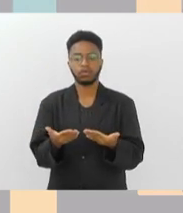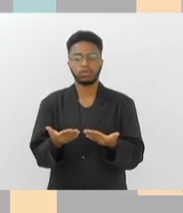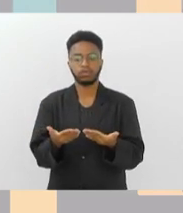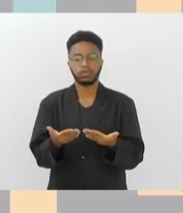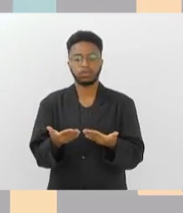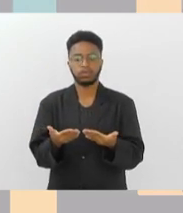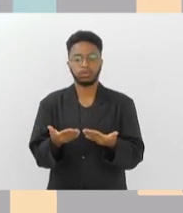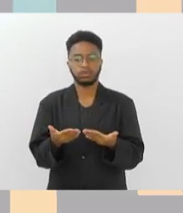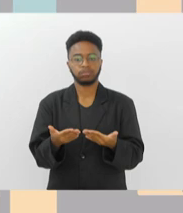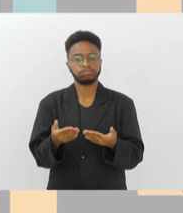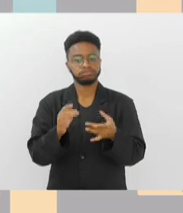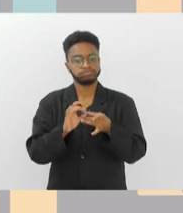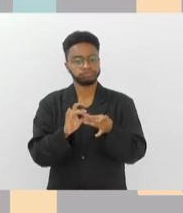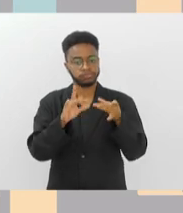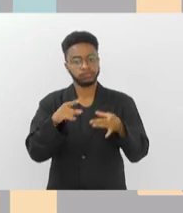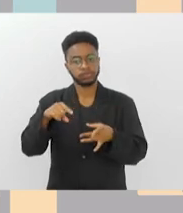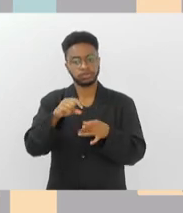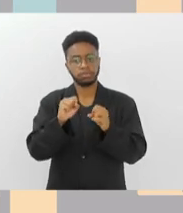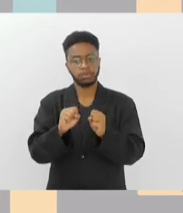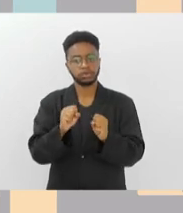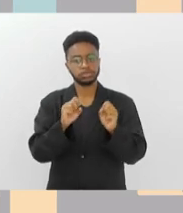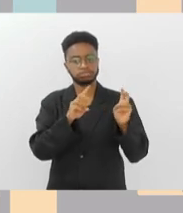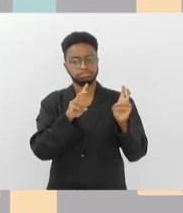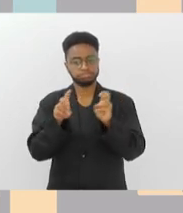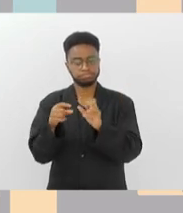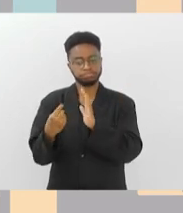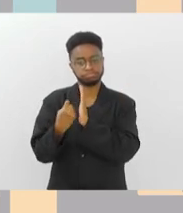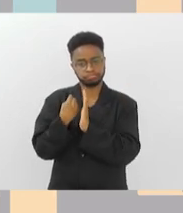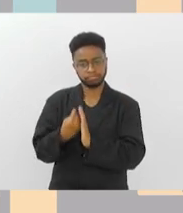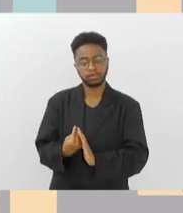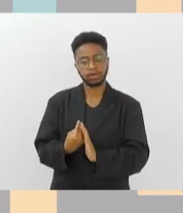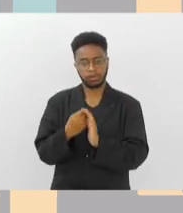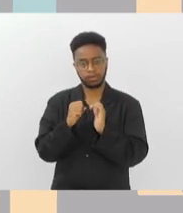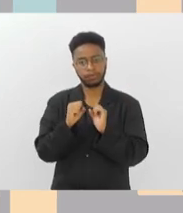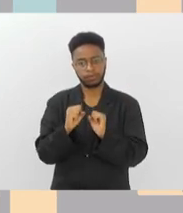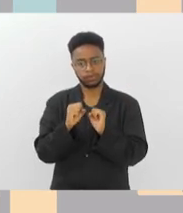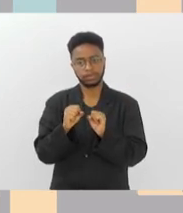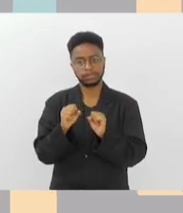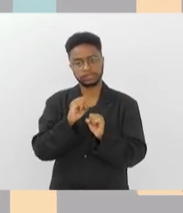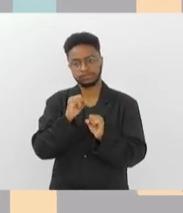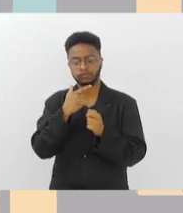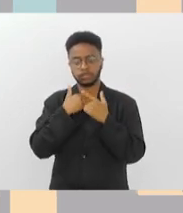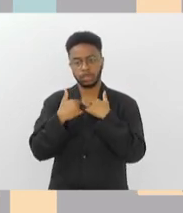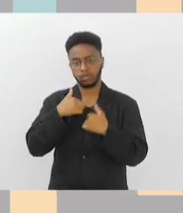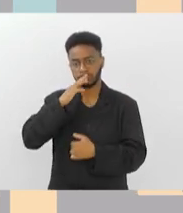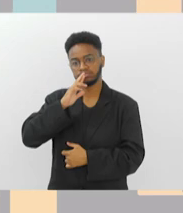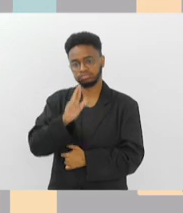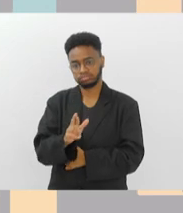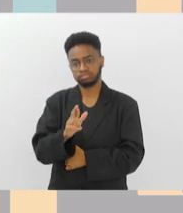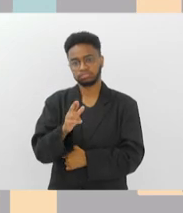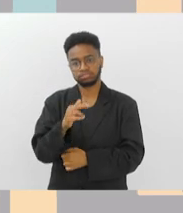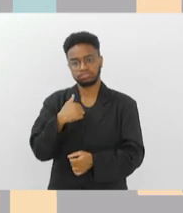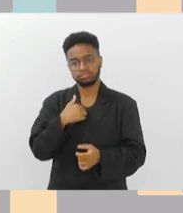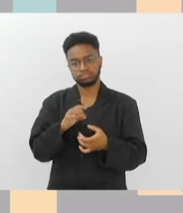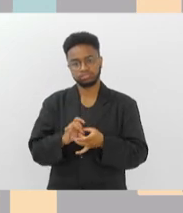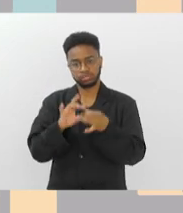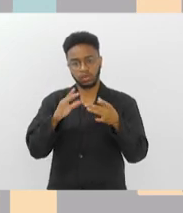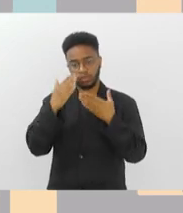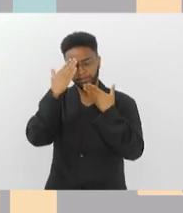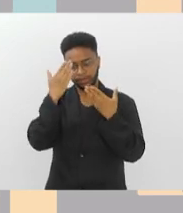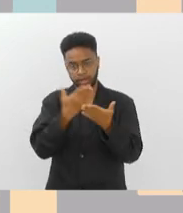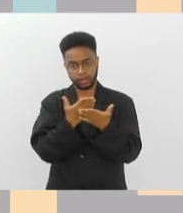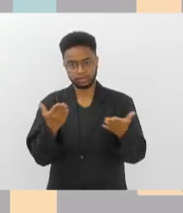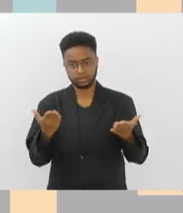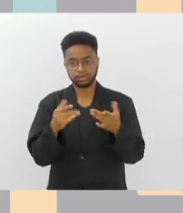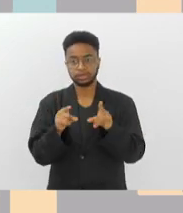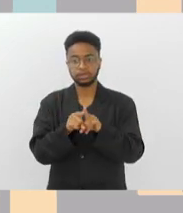à vossa inteira disposição para qualquer questão que entendam que eu possa responder, coloco-me à vossa disposição. Muito obrigado.